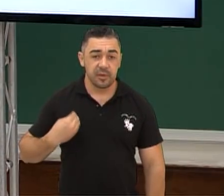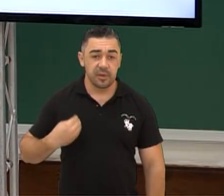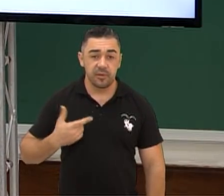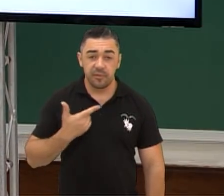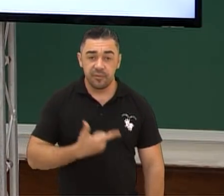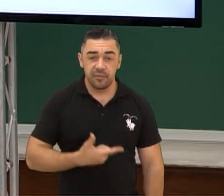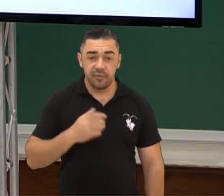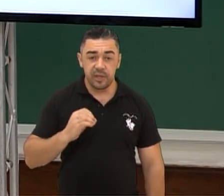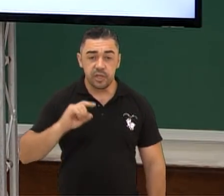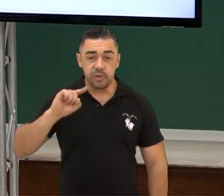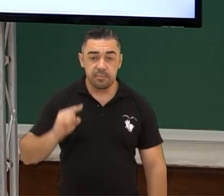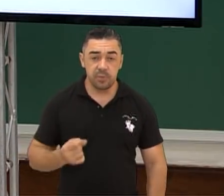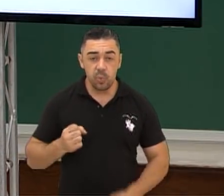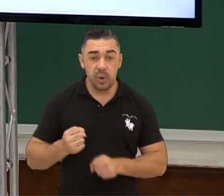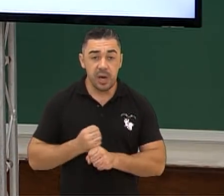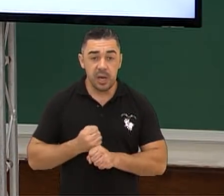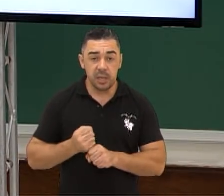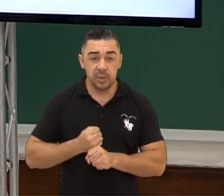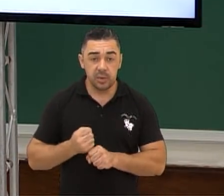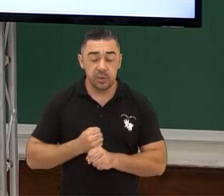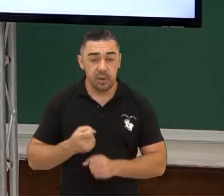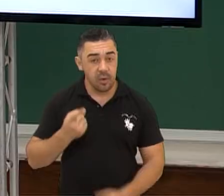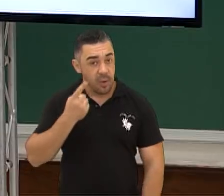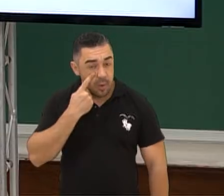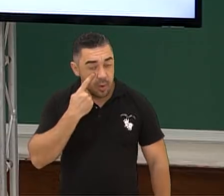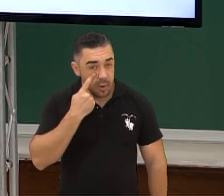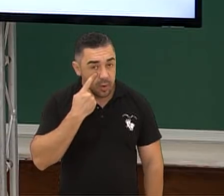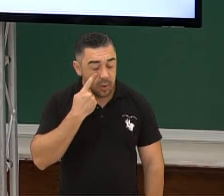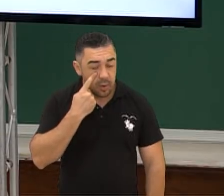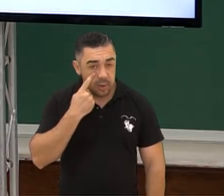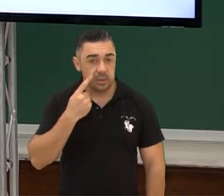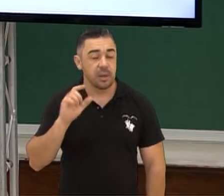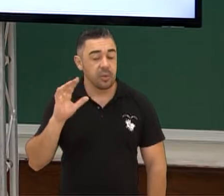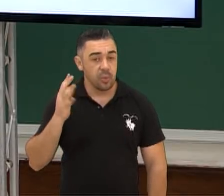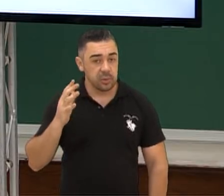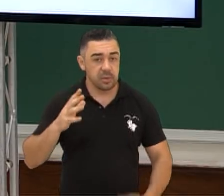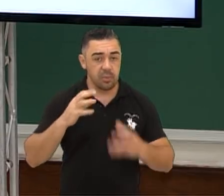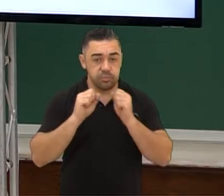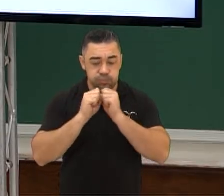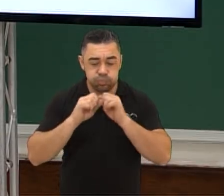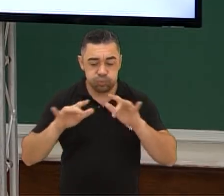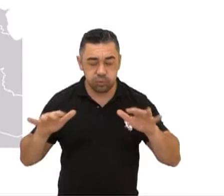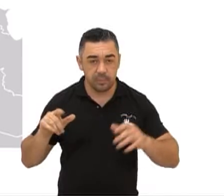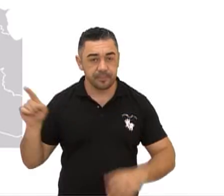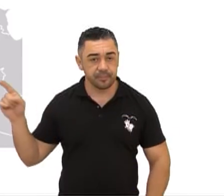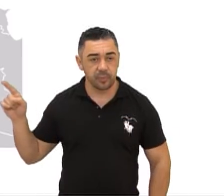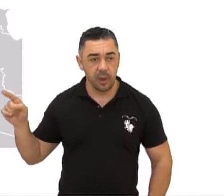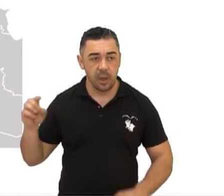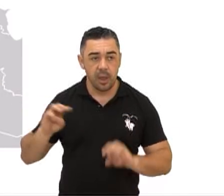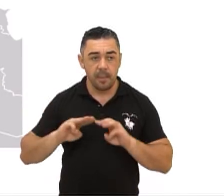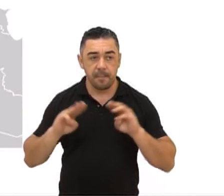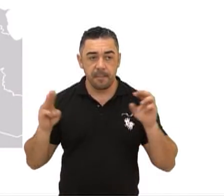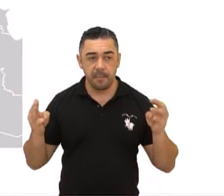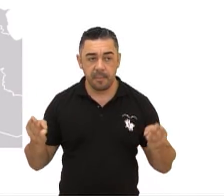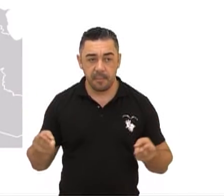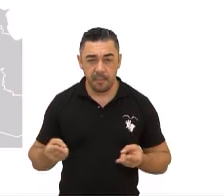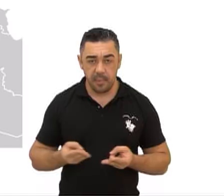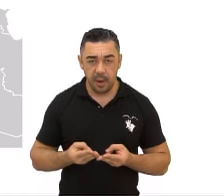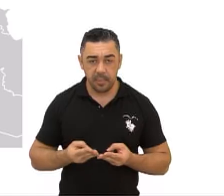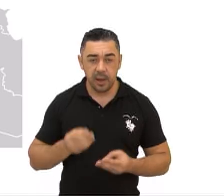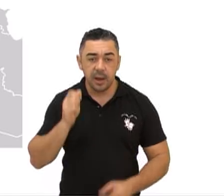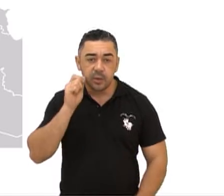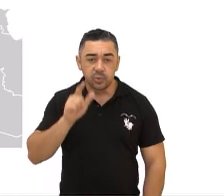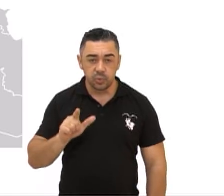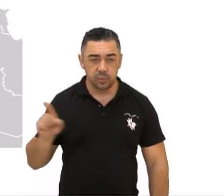20 mil anos. Então olha todo o desastre aí que aconteceu. Aqui um mapa que mostra, aqui em azul,